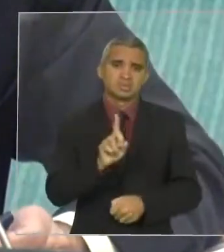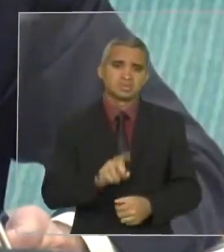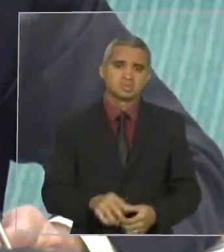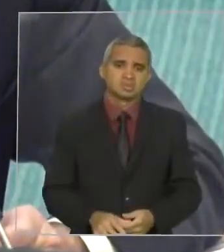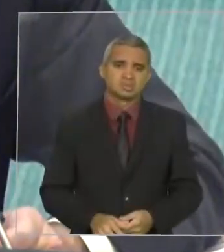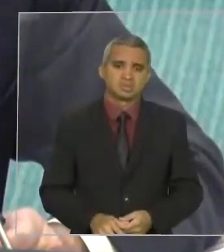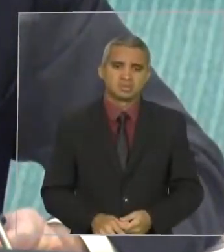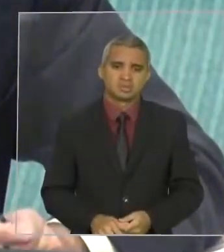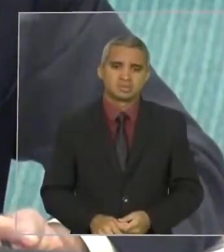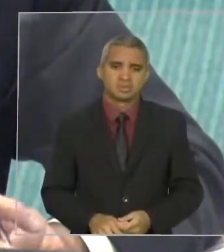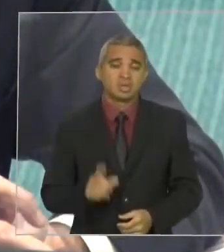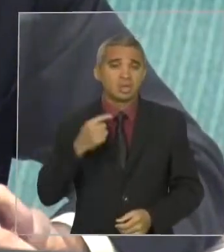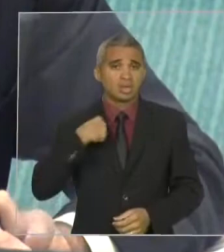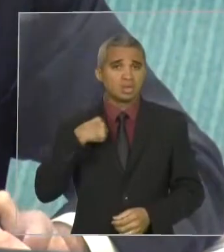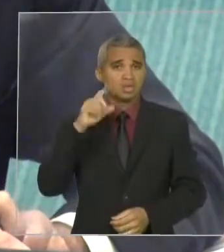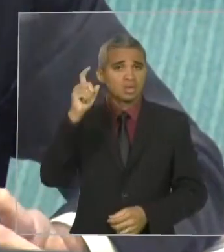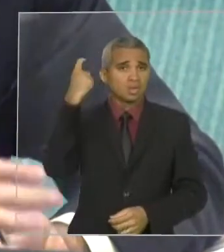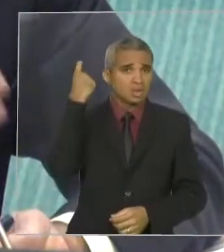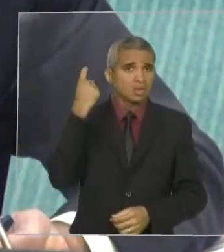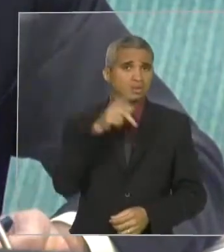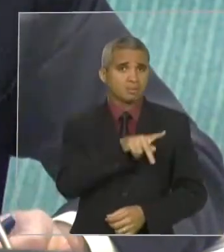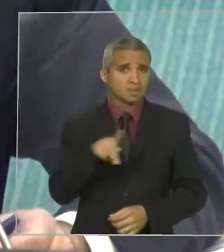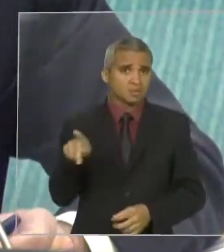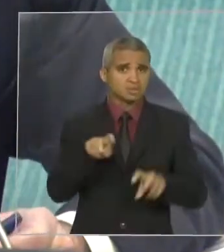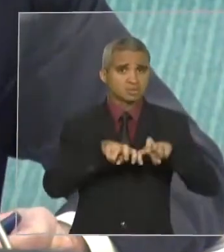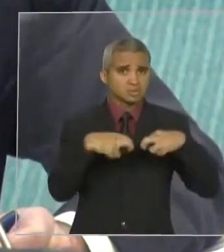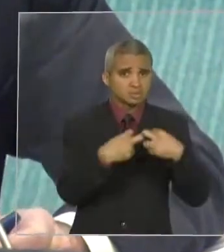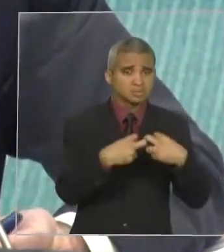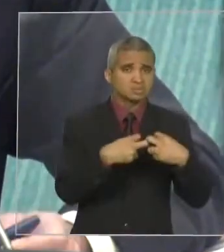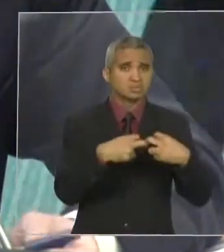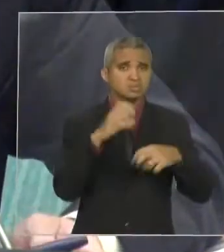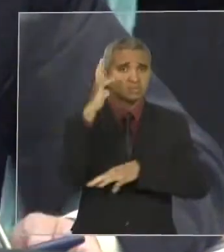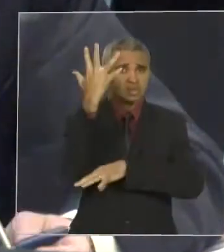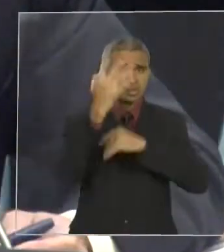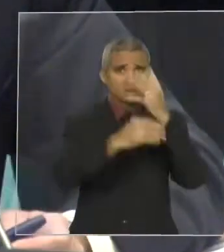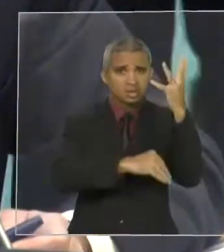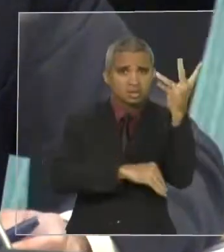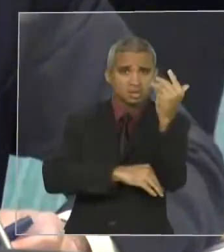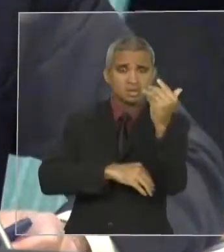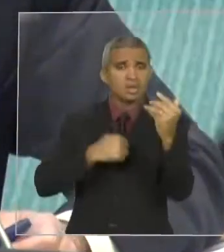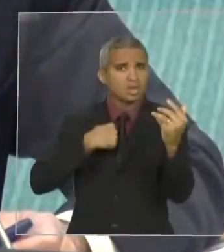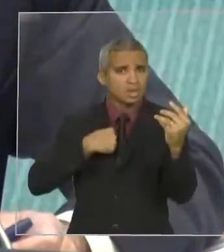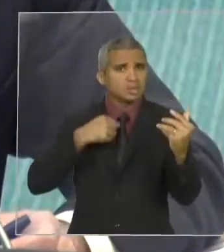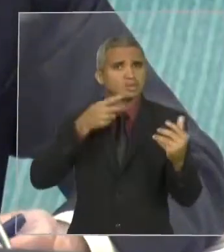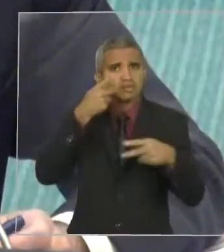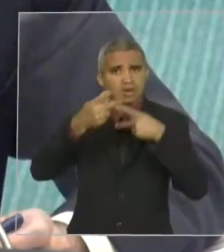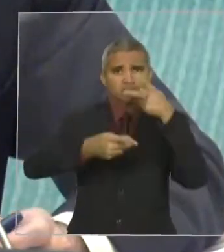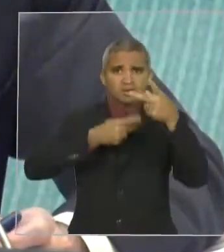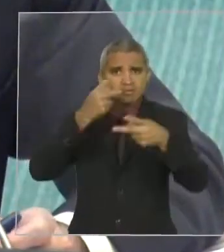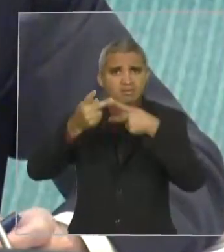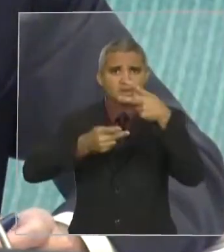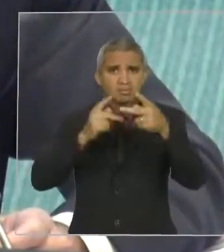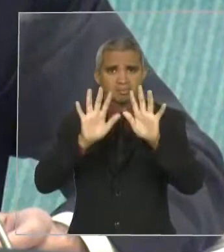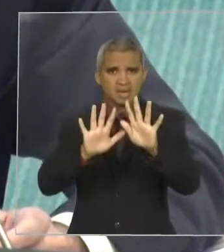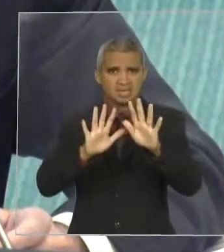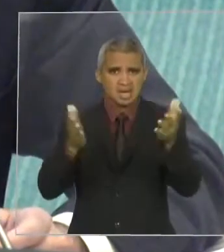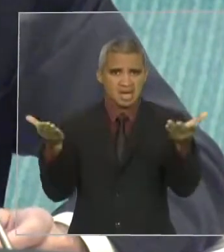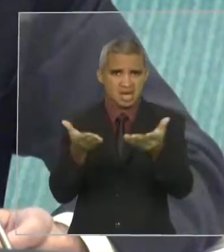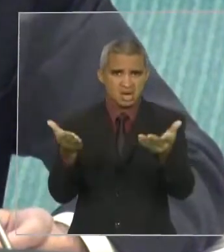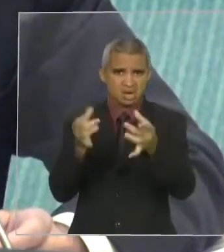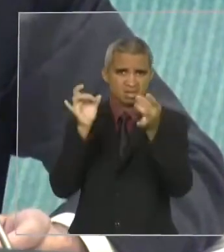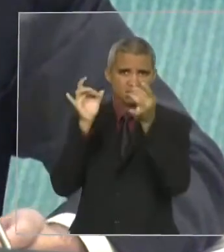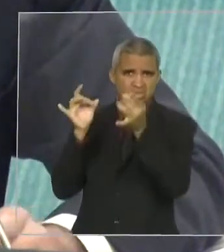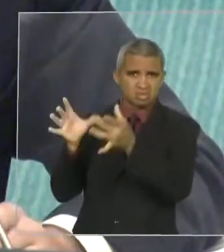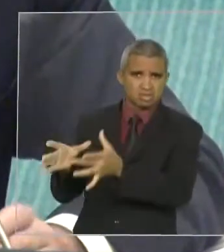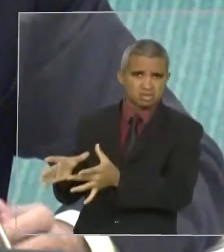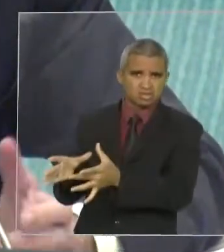fui presidente da Comissão de Meio Ambiente, levantei muito essa questão. E até agora, depois que saí da comissão, não saiu